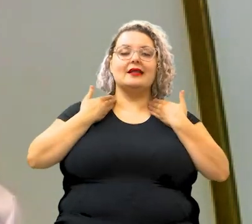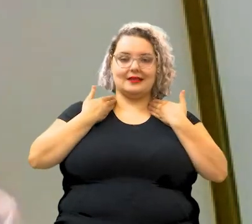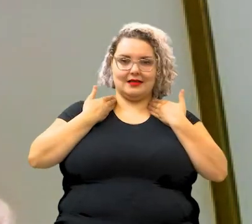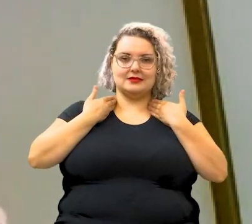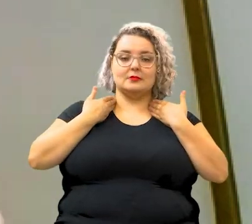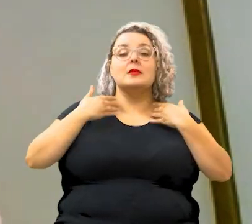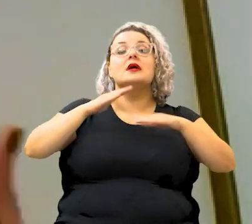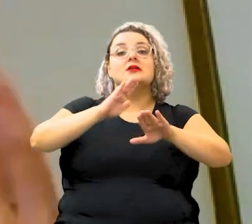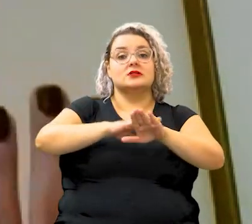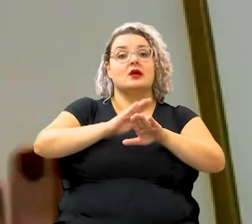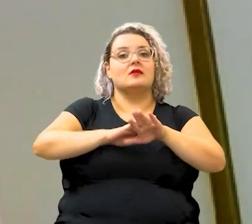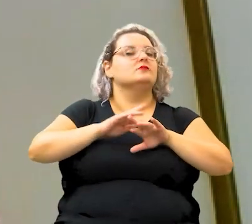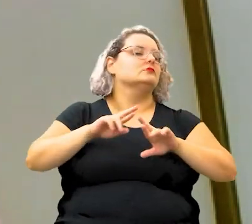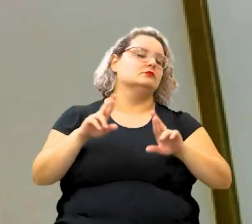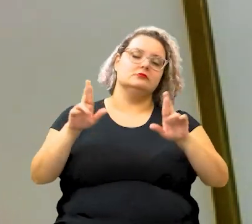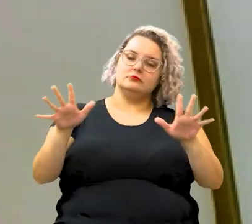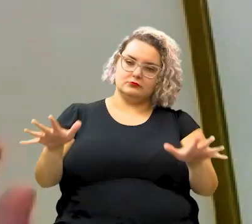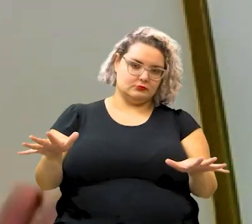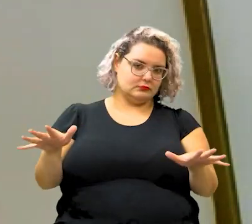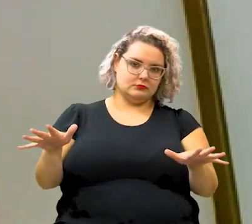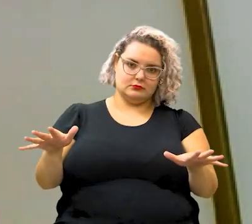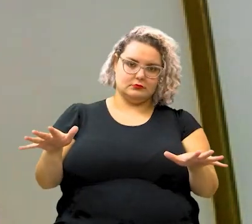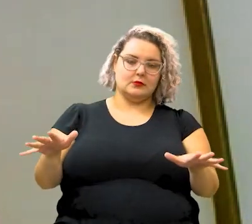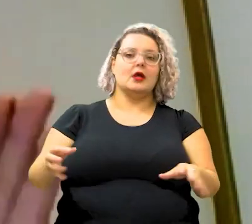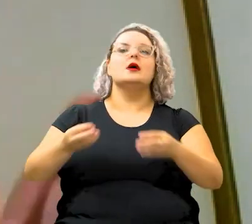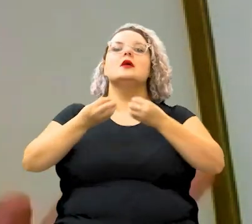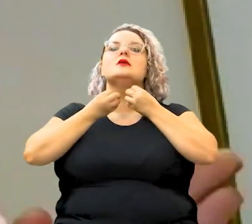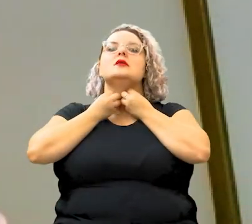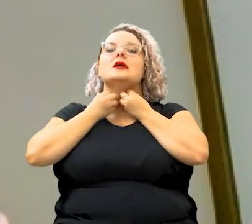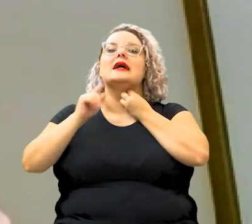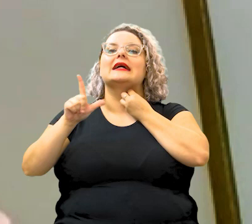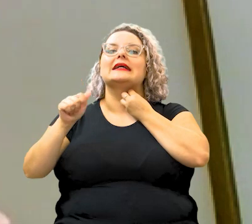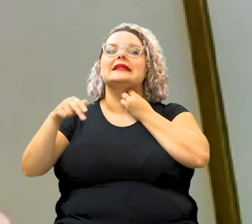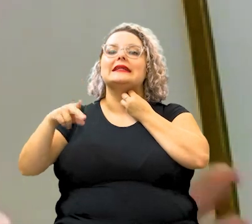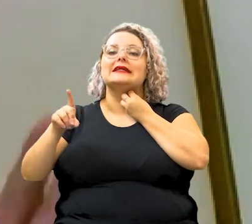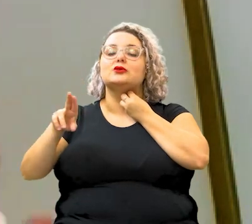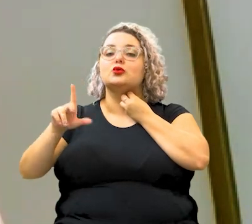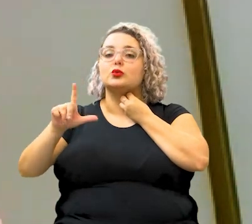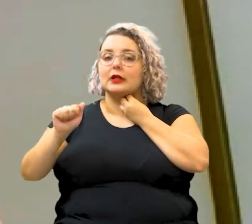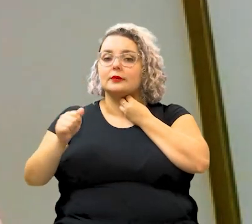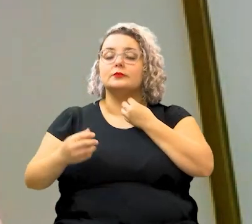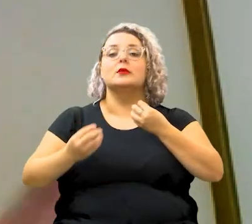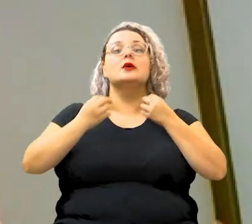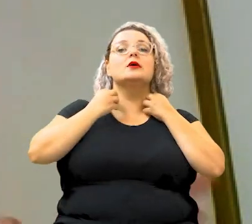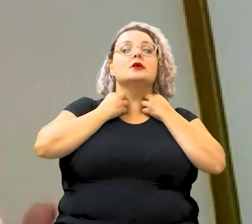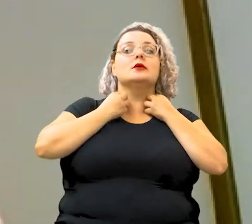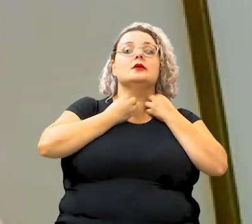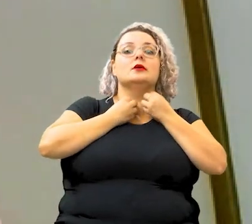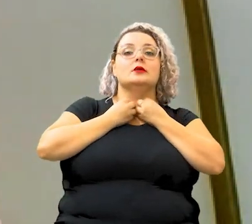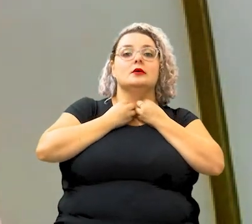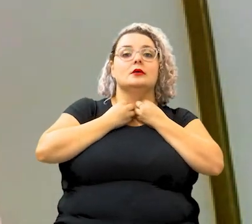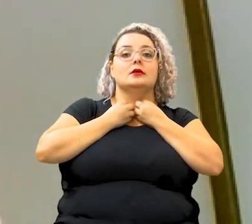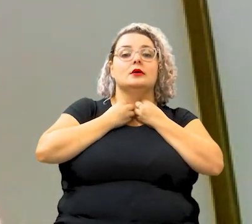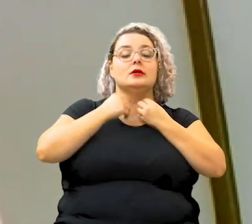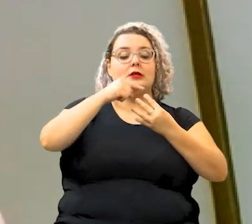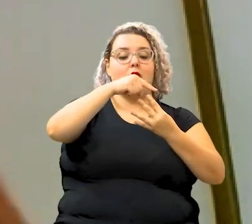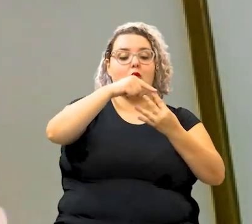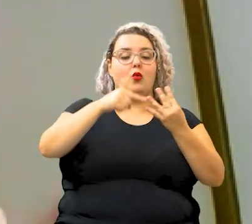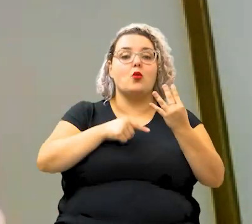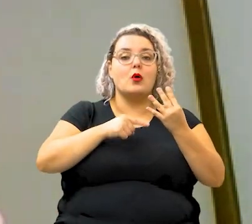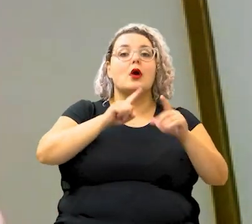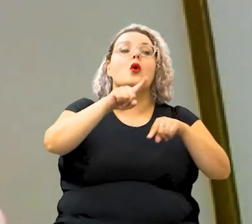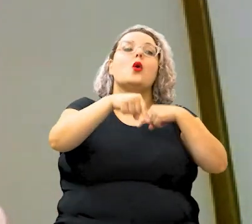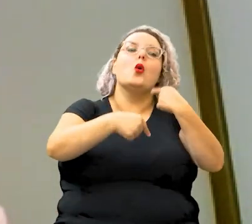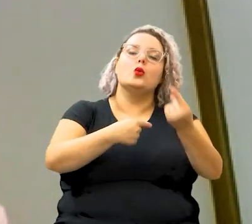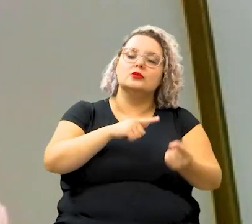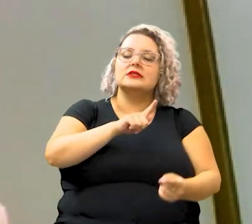outra, mas a função delas é completamente diferente. A tireoide é uma glândula e as paratireoides, porque eu digo porque são 4,